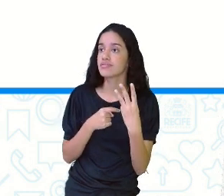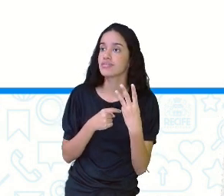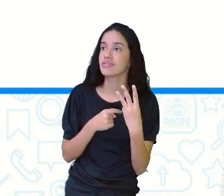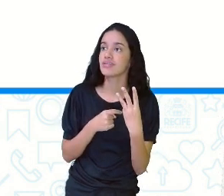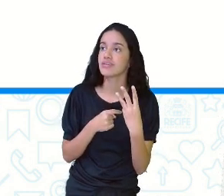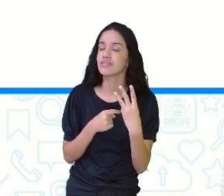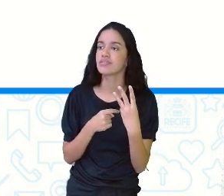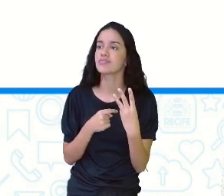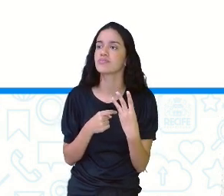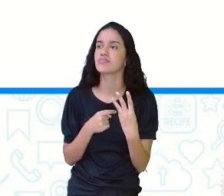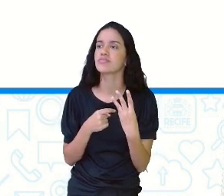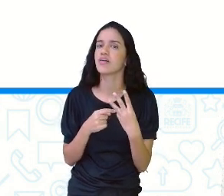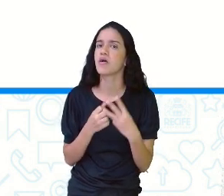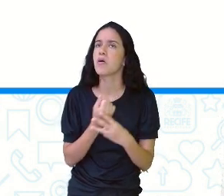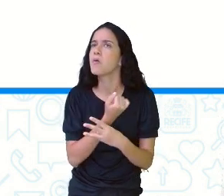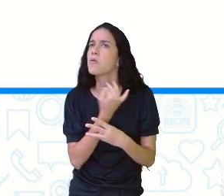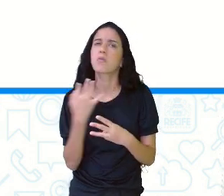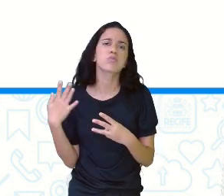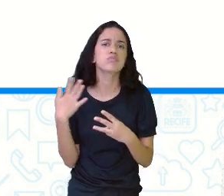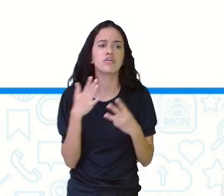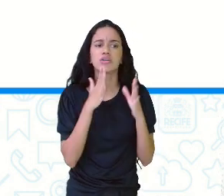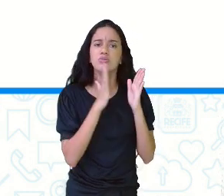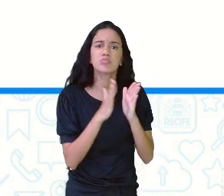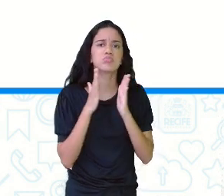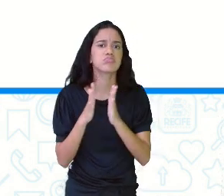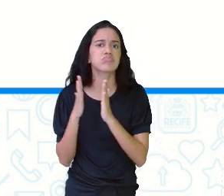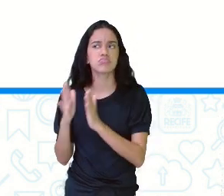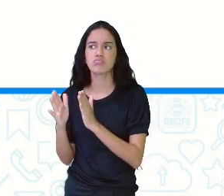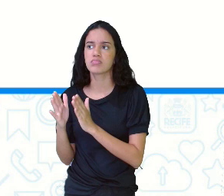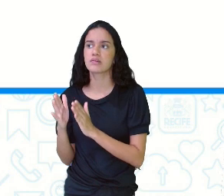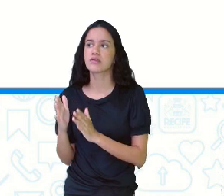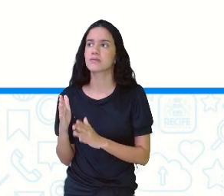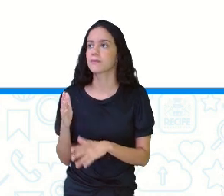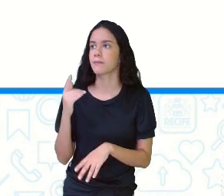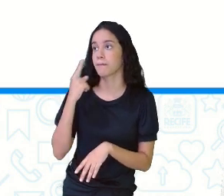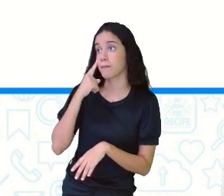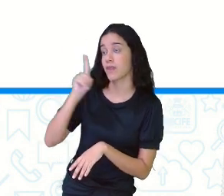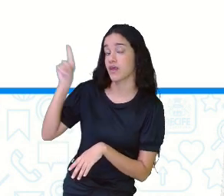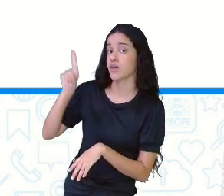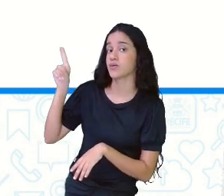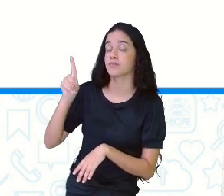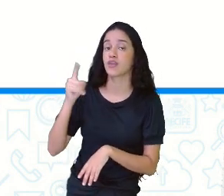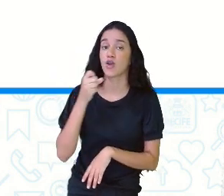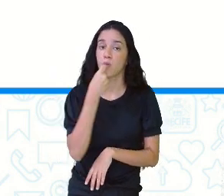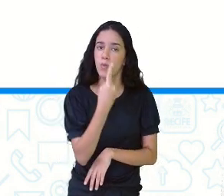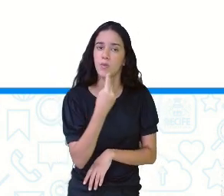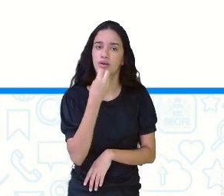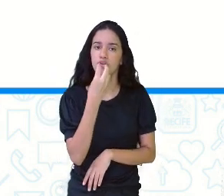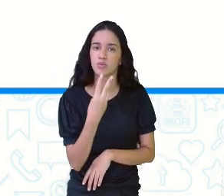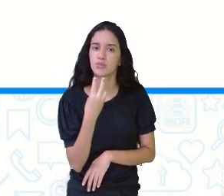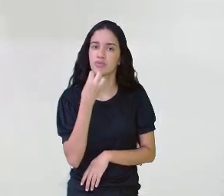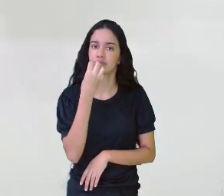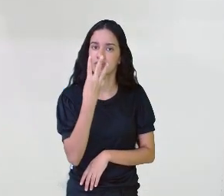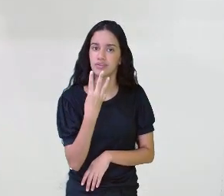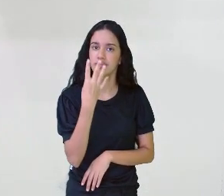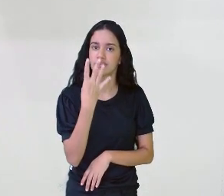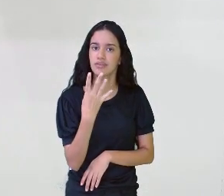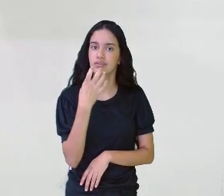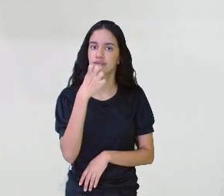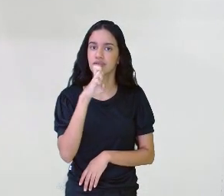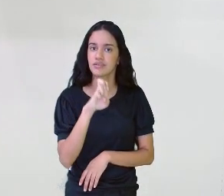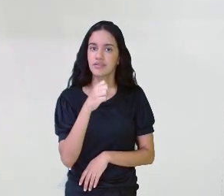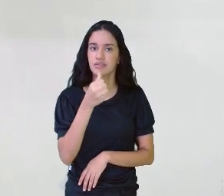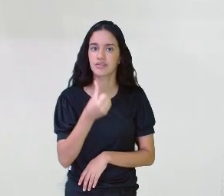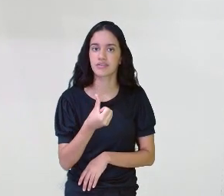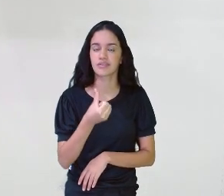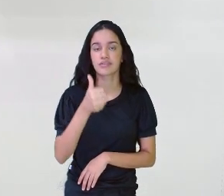E quantas ordens, professora? 1, 2, 3, 4,